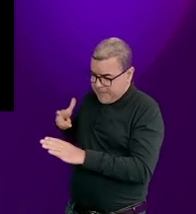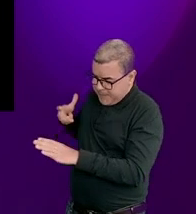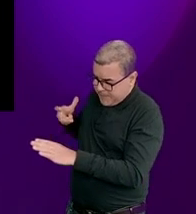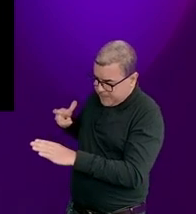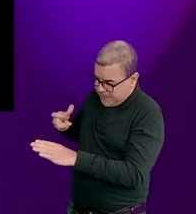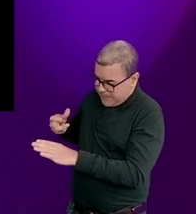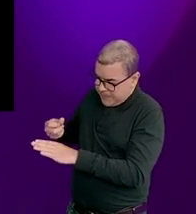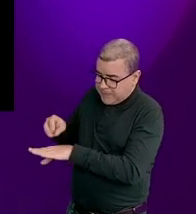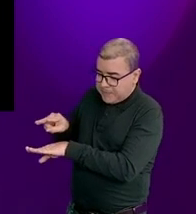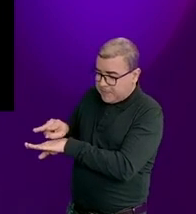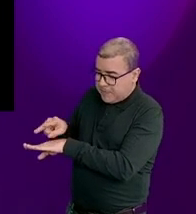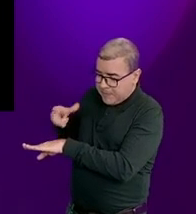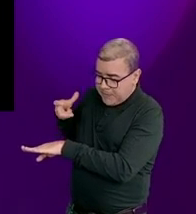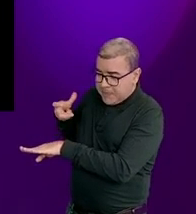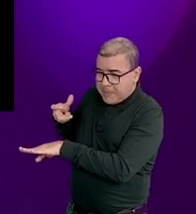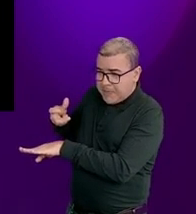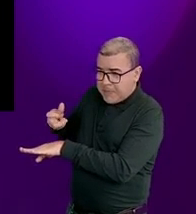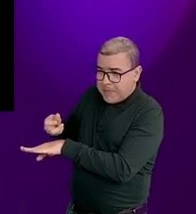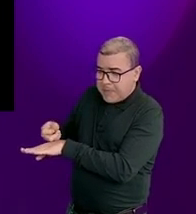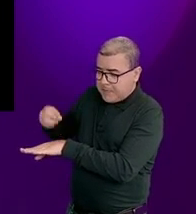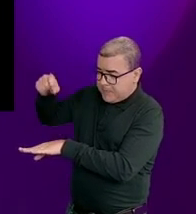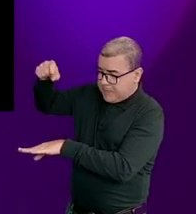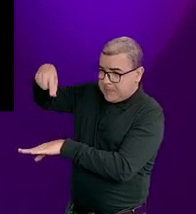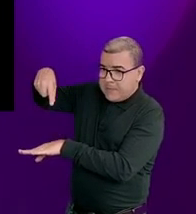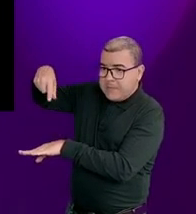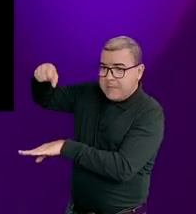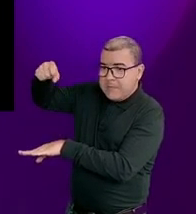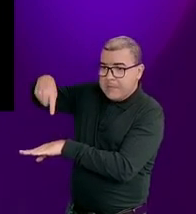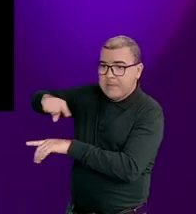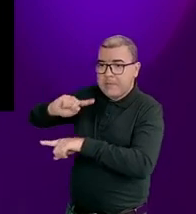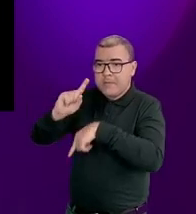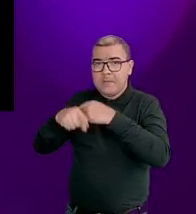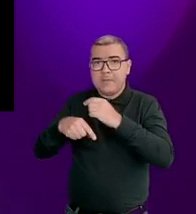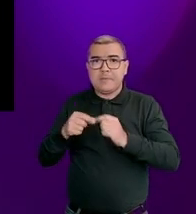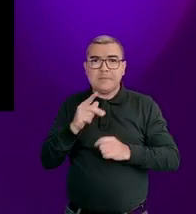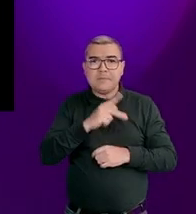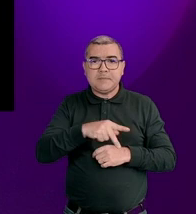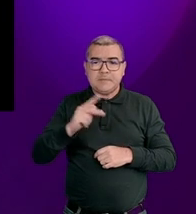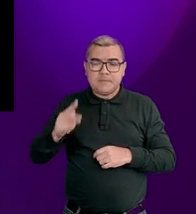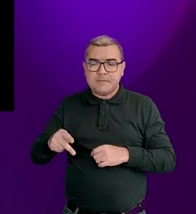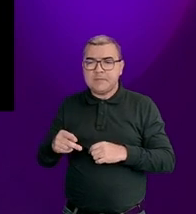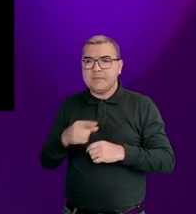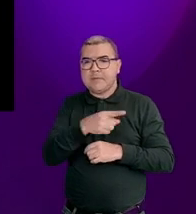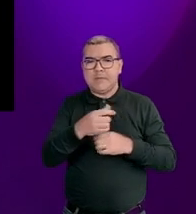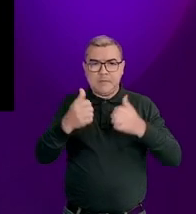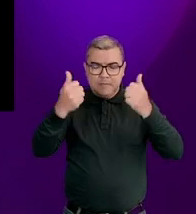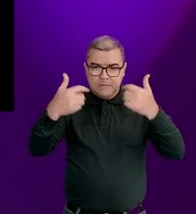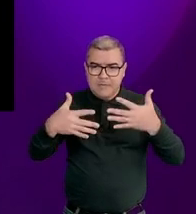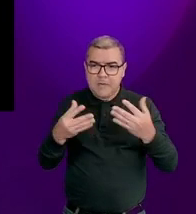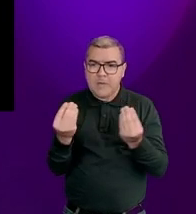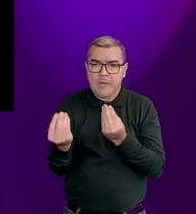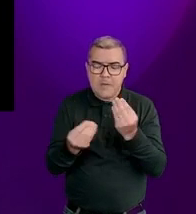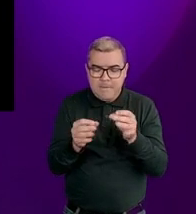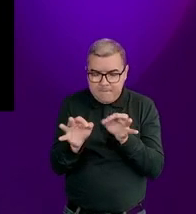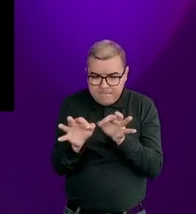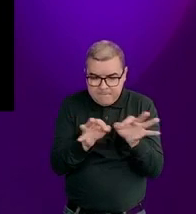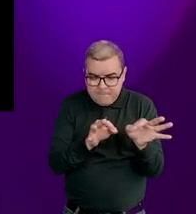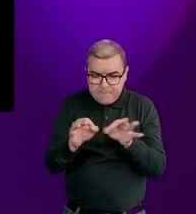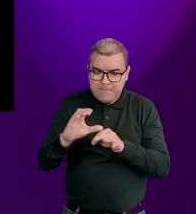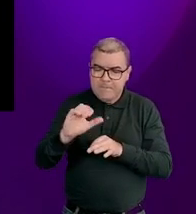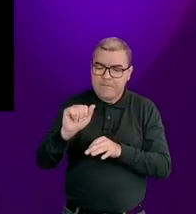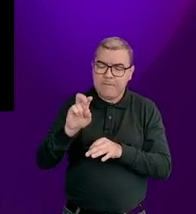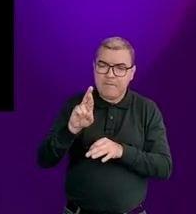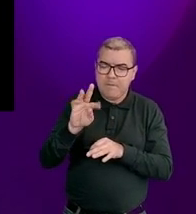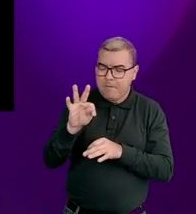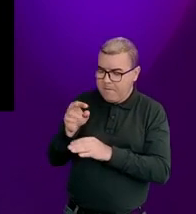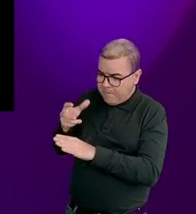aí o professor Nelson Rameslak vai explicar um pouco como é que é o manejo clínico que se faz após